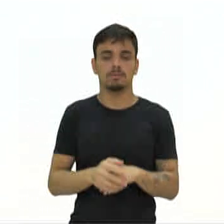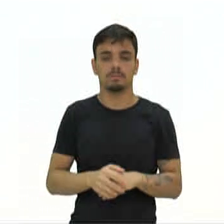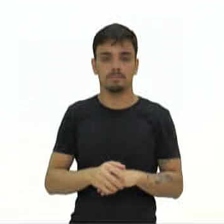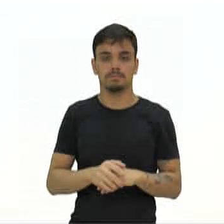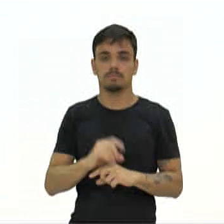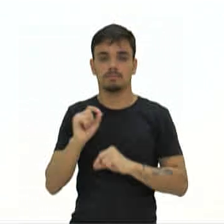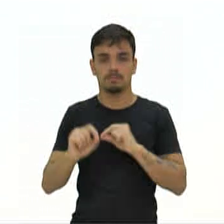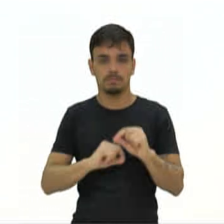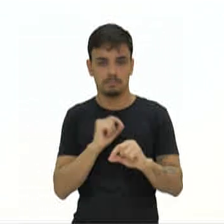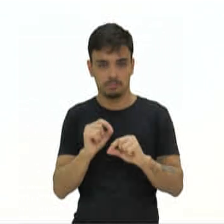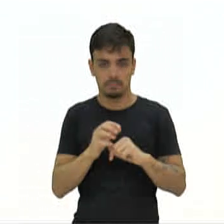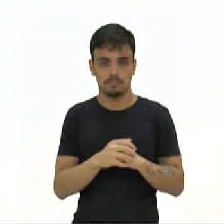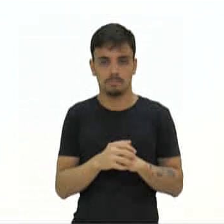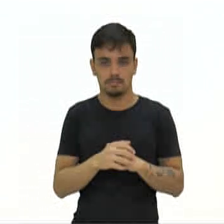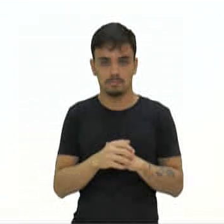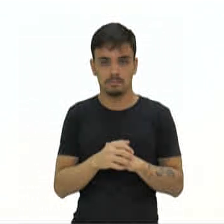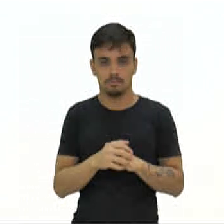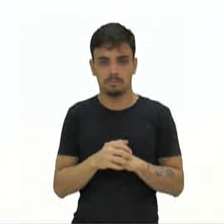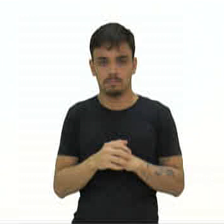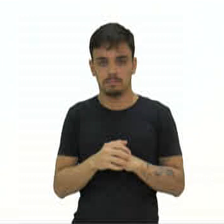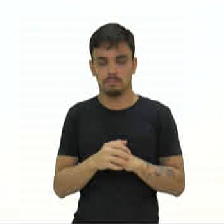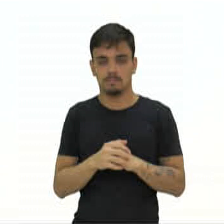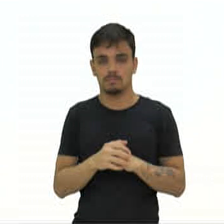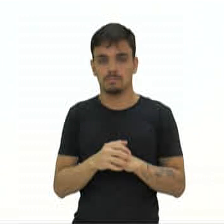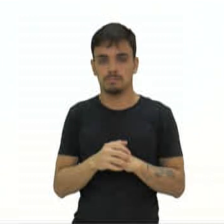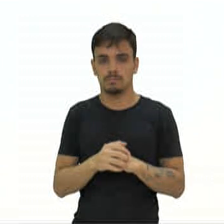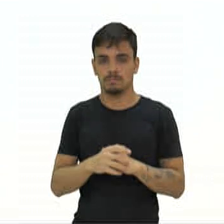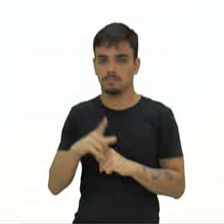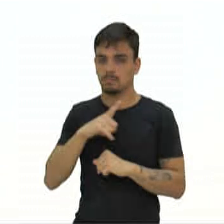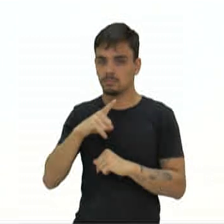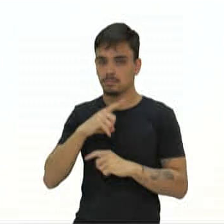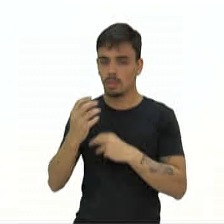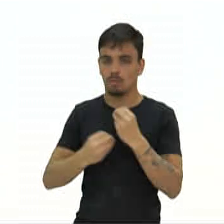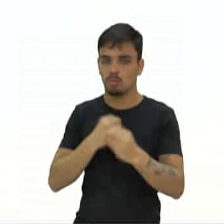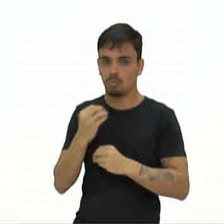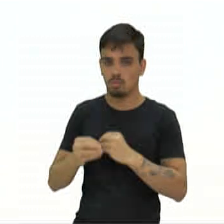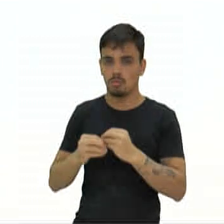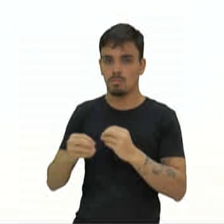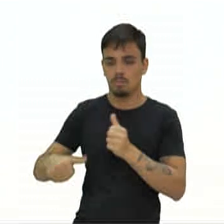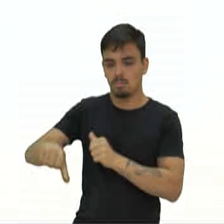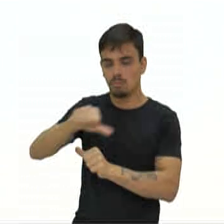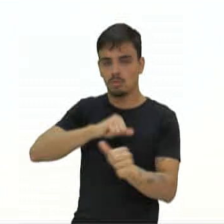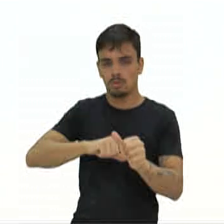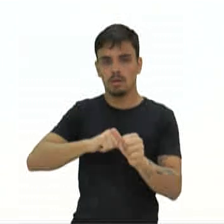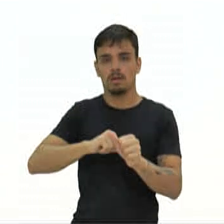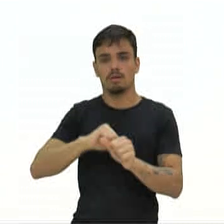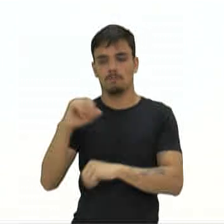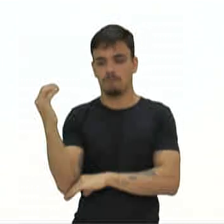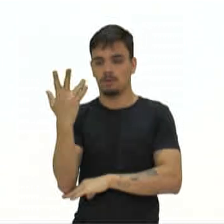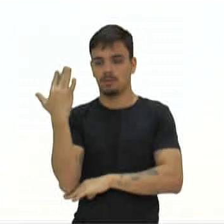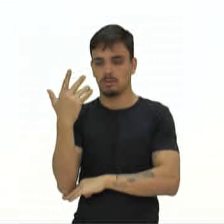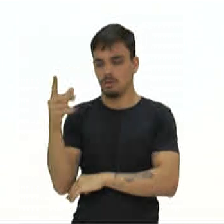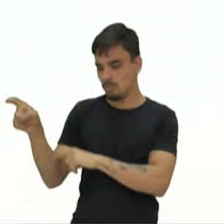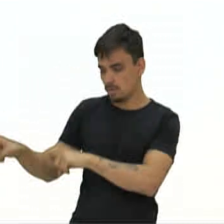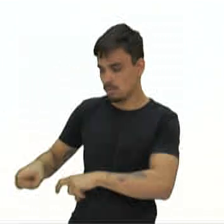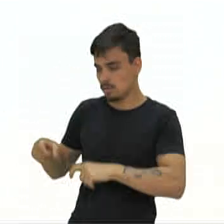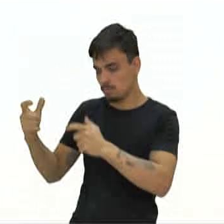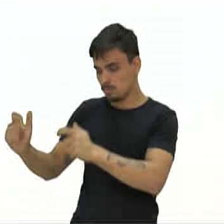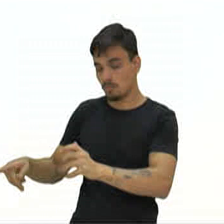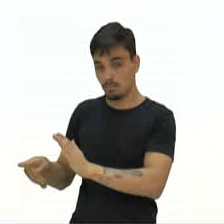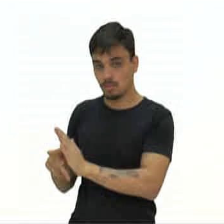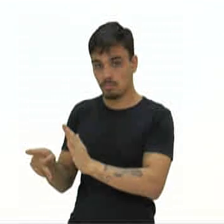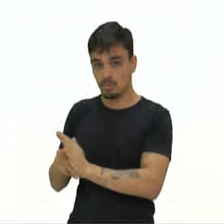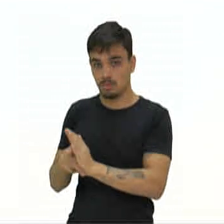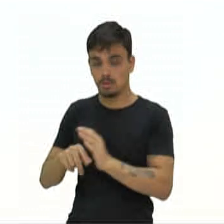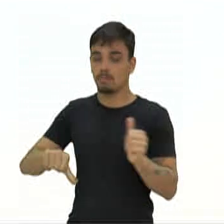Considere, ou melhor, consiste em alterar espécies vegetais numa mesma área agrícola. Rotação de